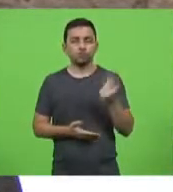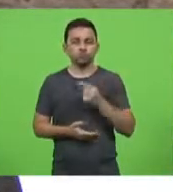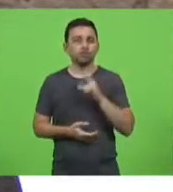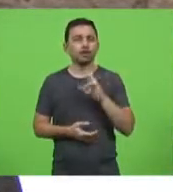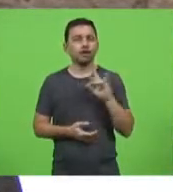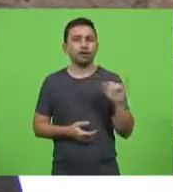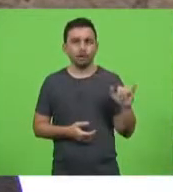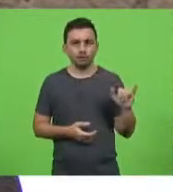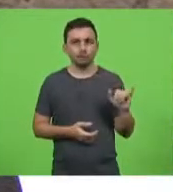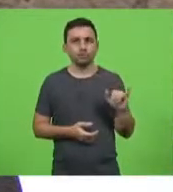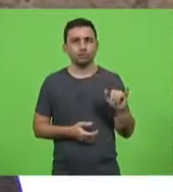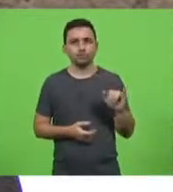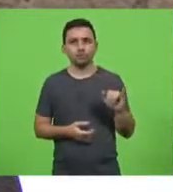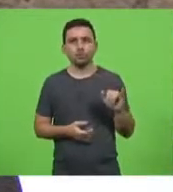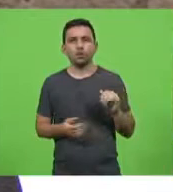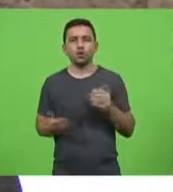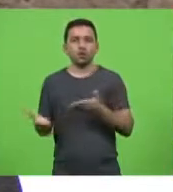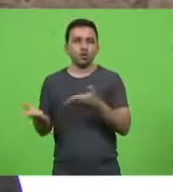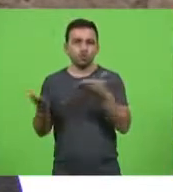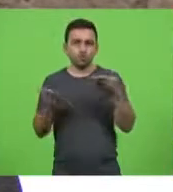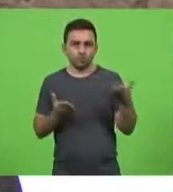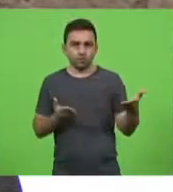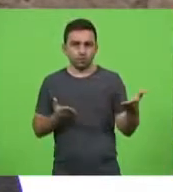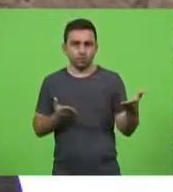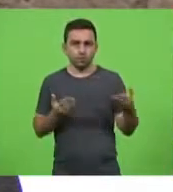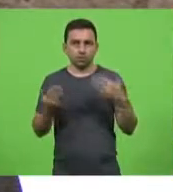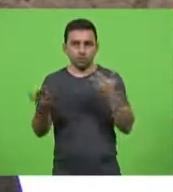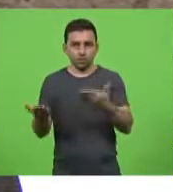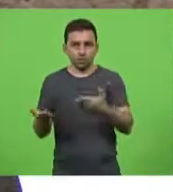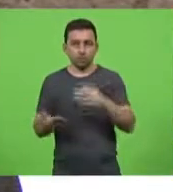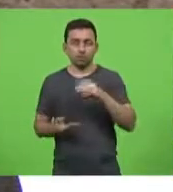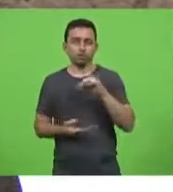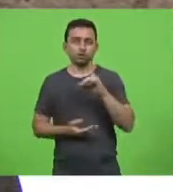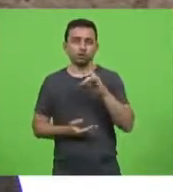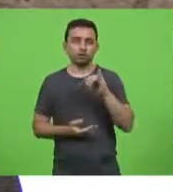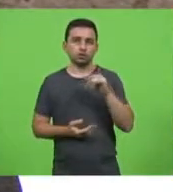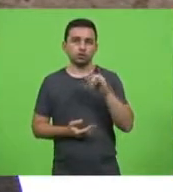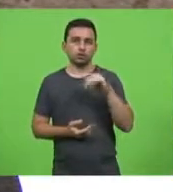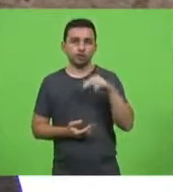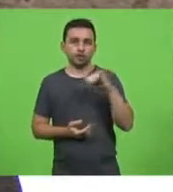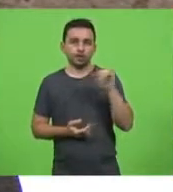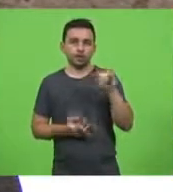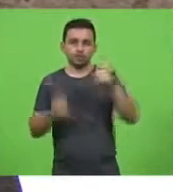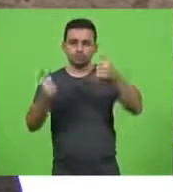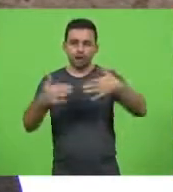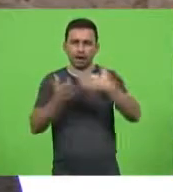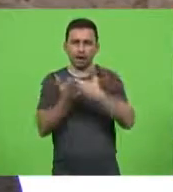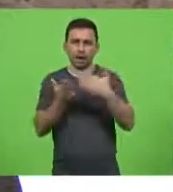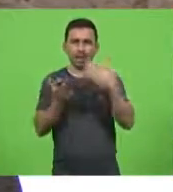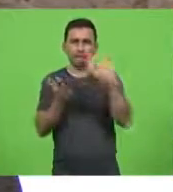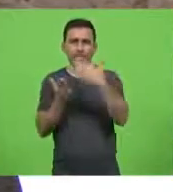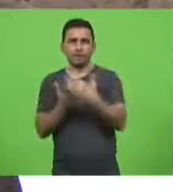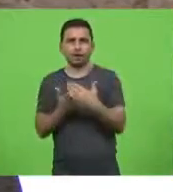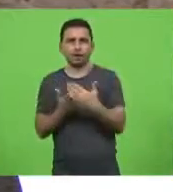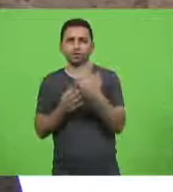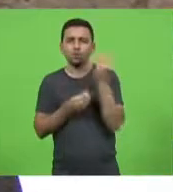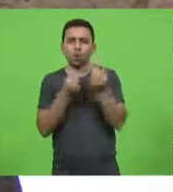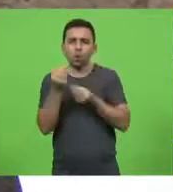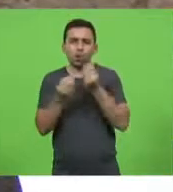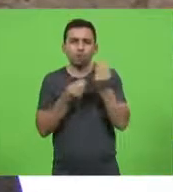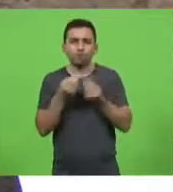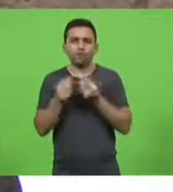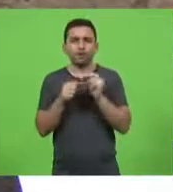convidar os Coronel Dionei, comandante-geral da Polícia Militar, para ele fazer maiores explicações de como é que é